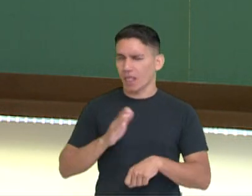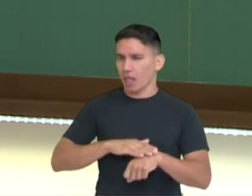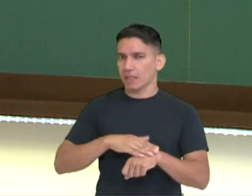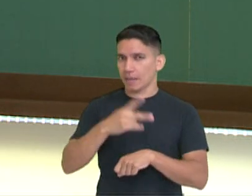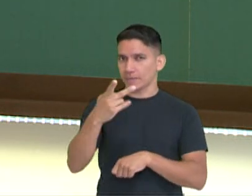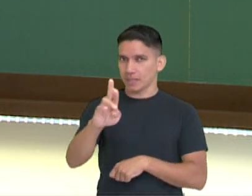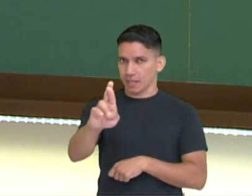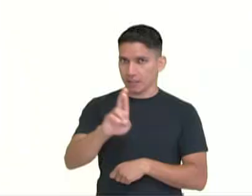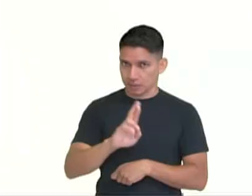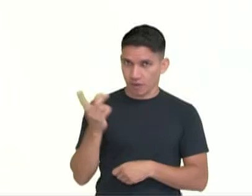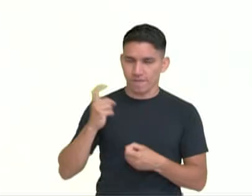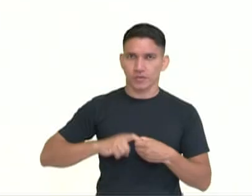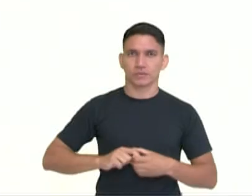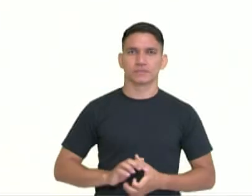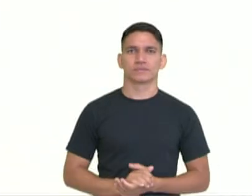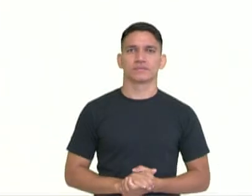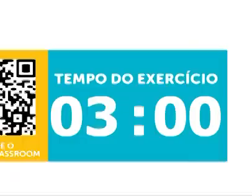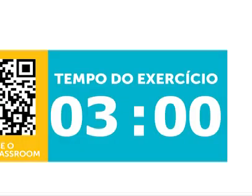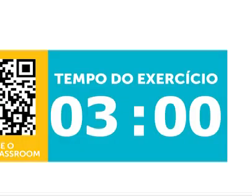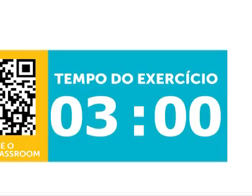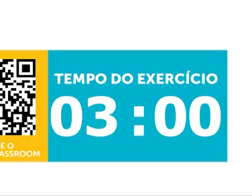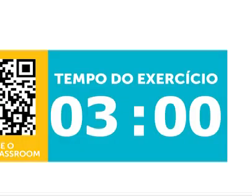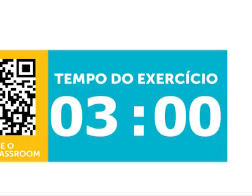tempinho para você responder e já volto.